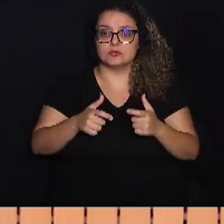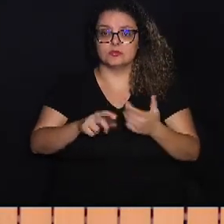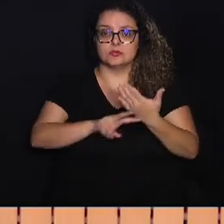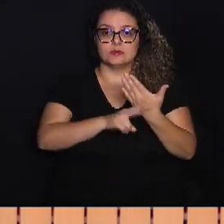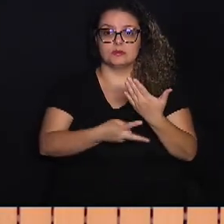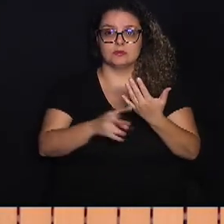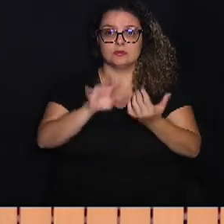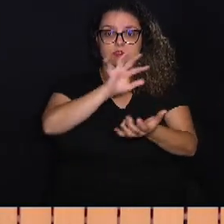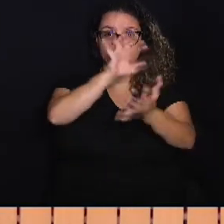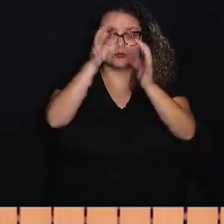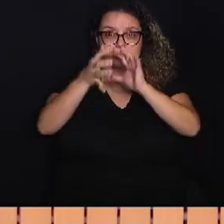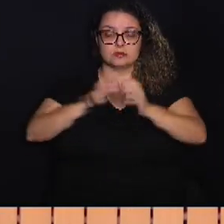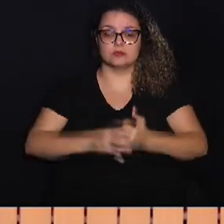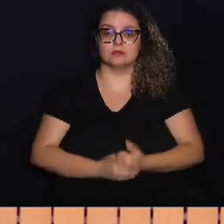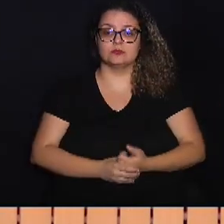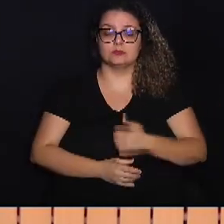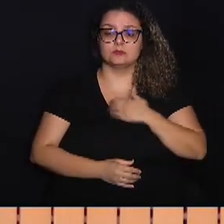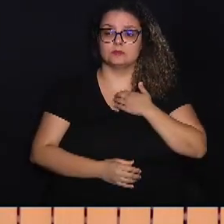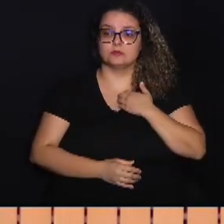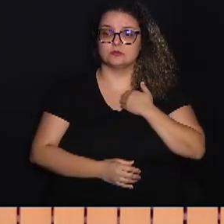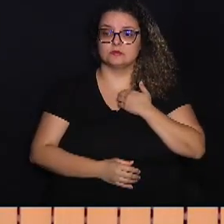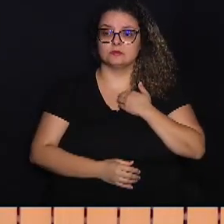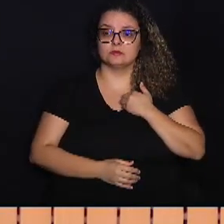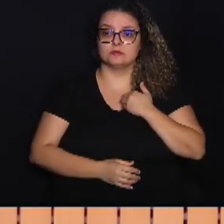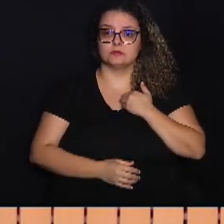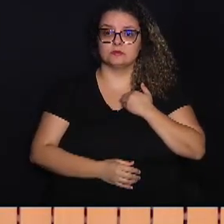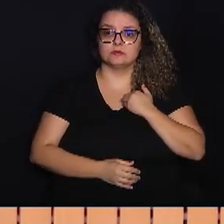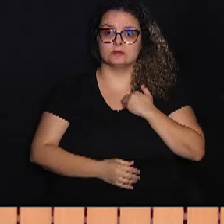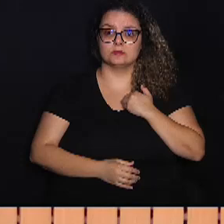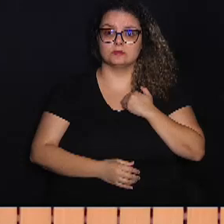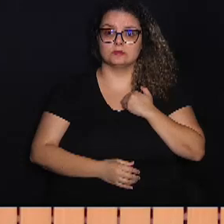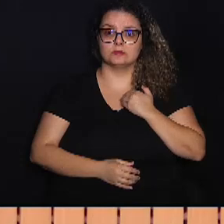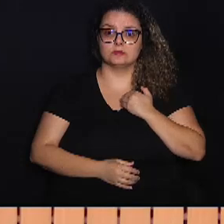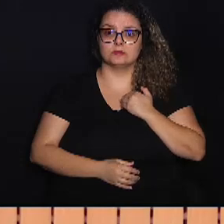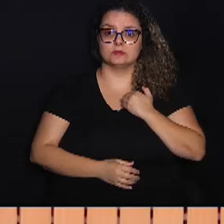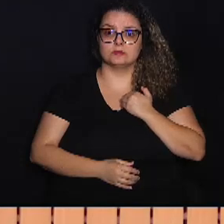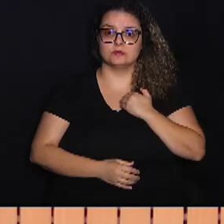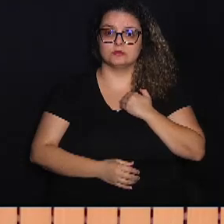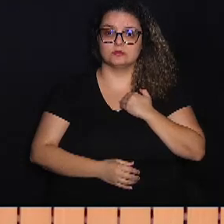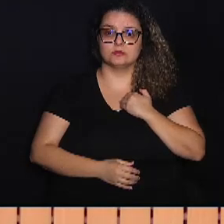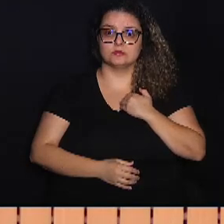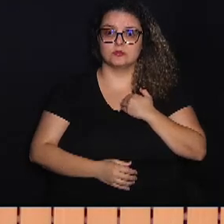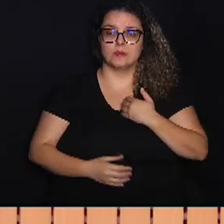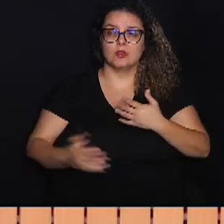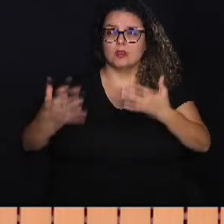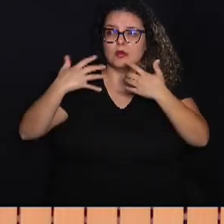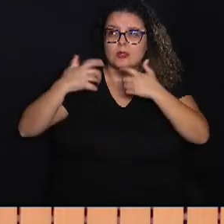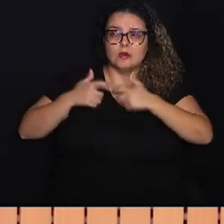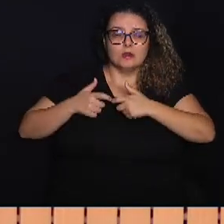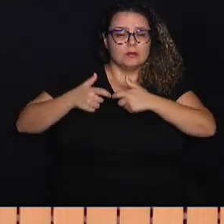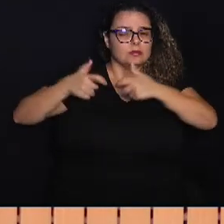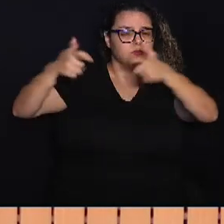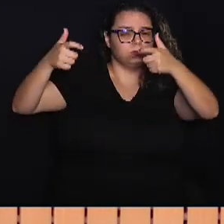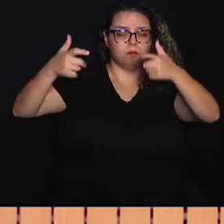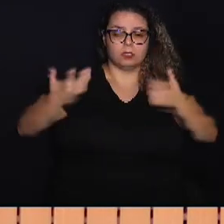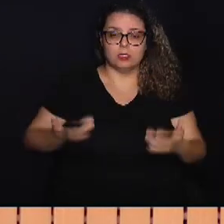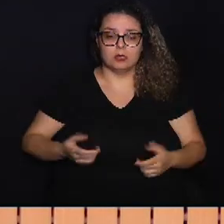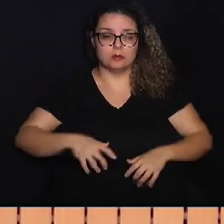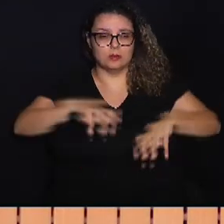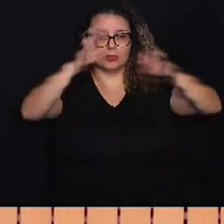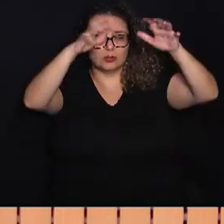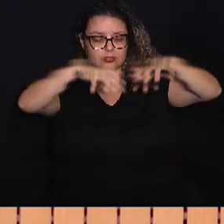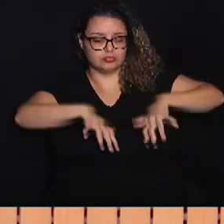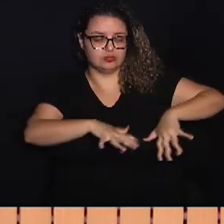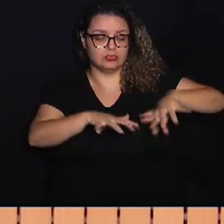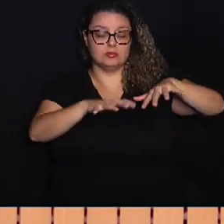né no caso no enfrentamento ao excesso de calor enchentes enfim e temos